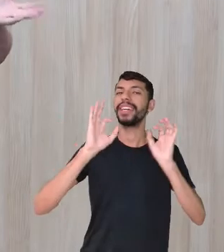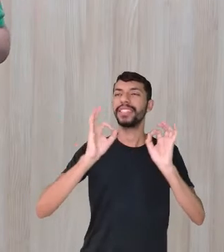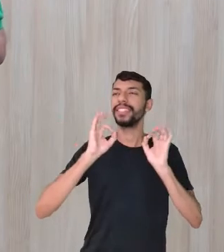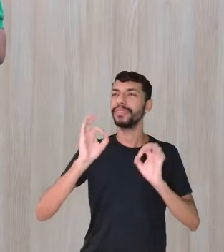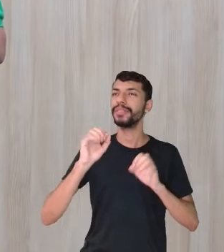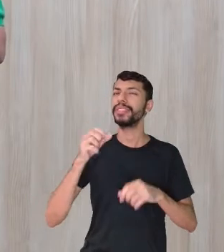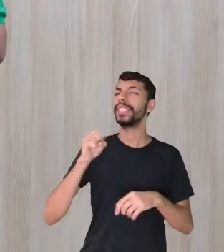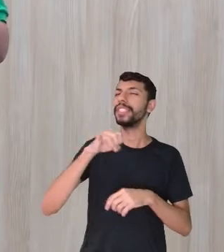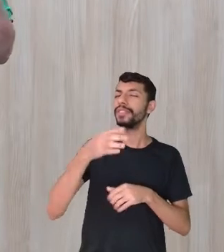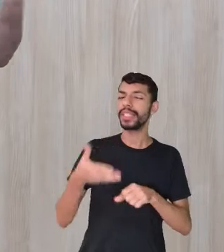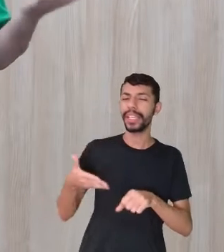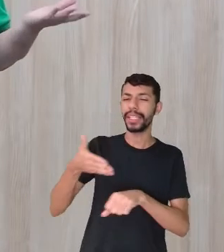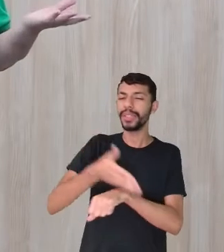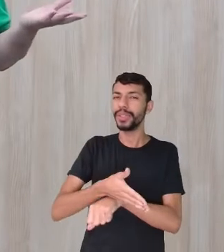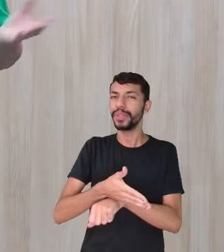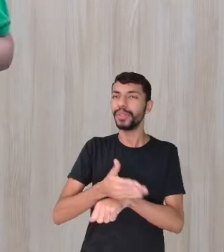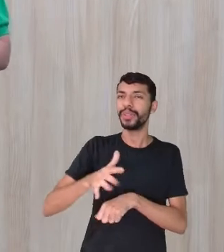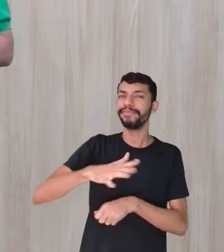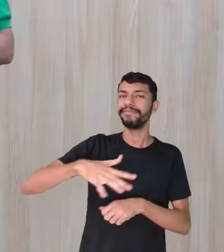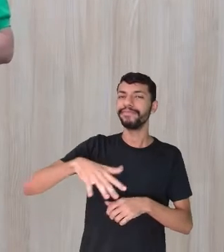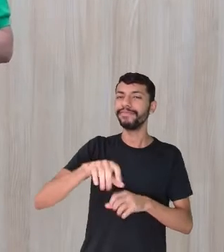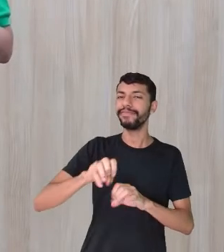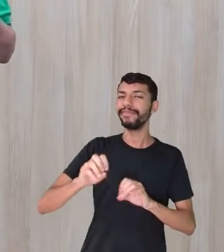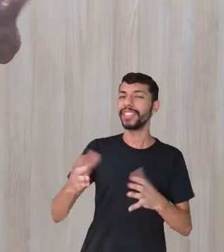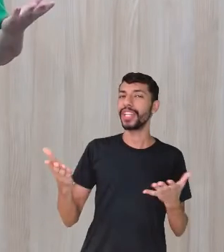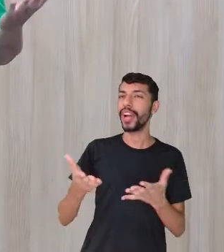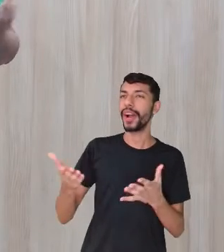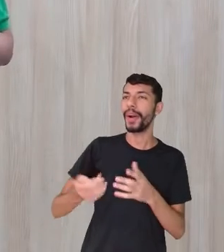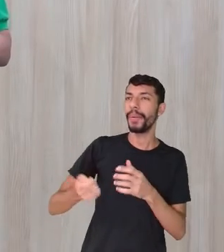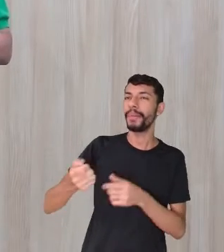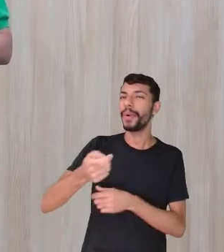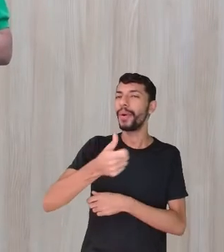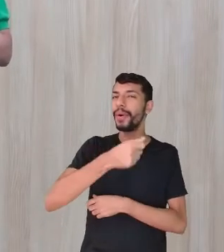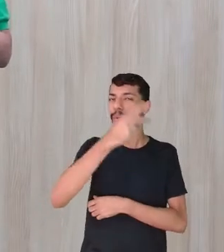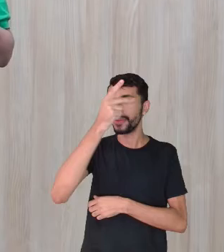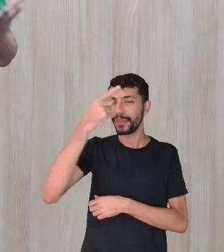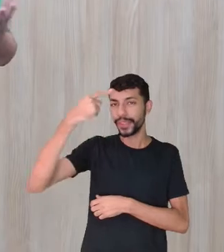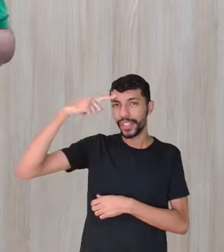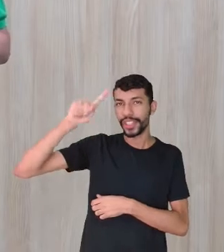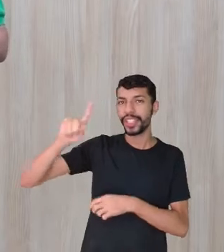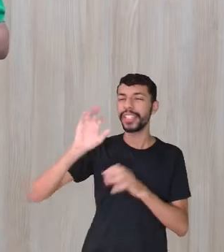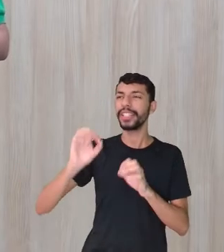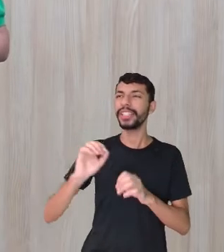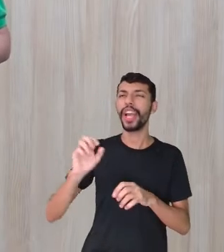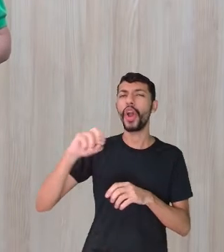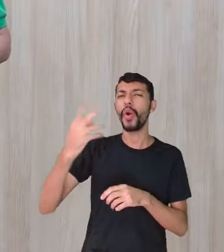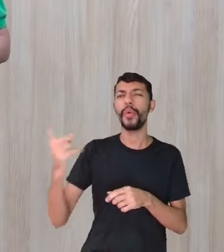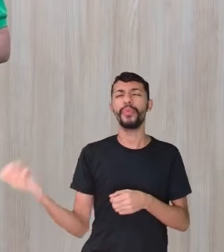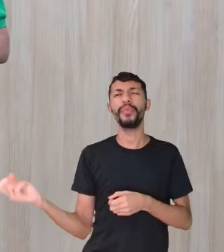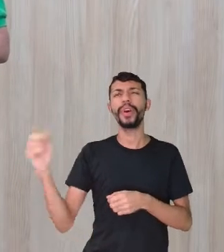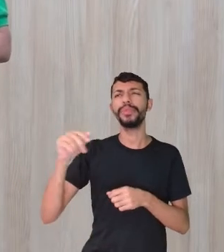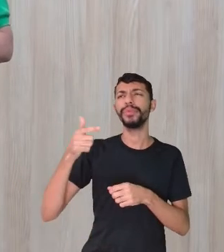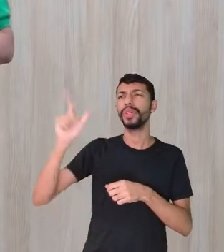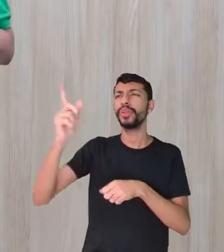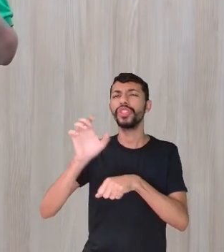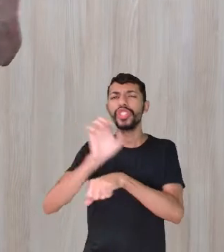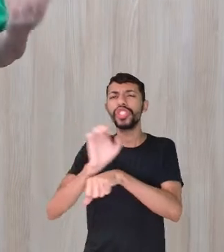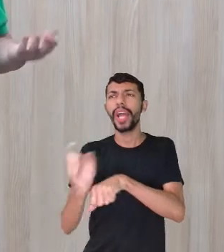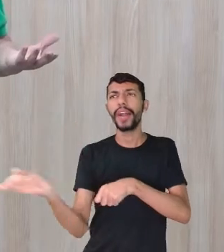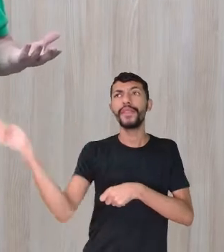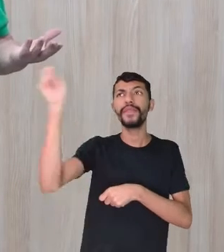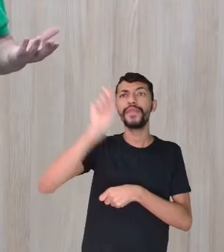rede há poucos dias, se tem alguém aqui, não é, que chegou de outro estado, de